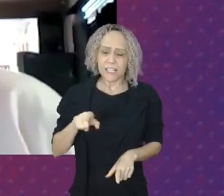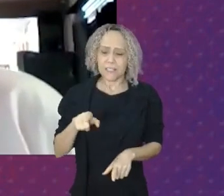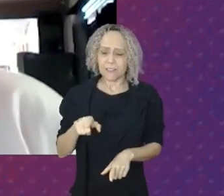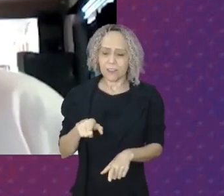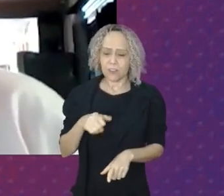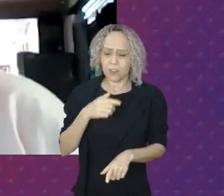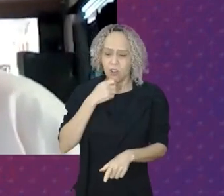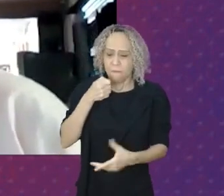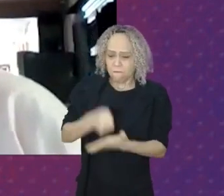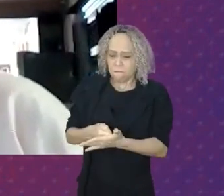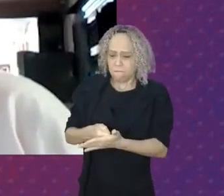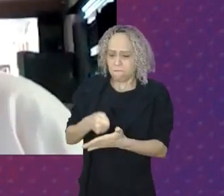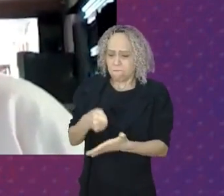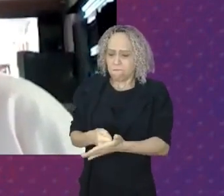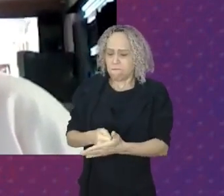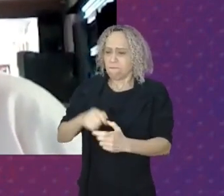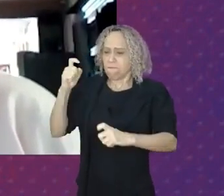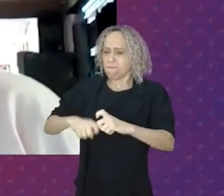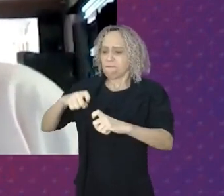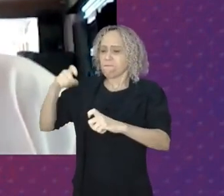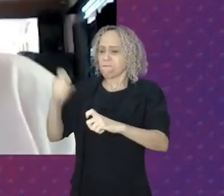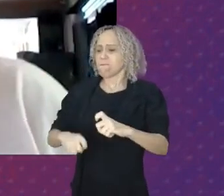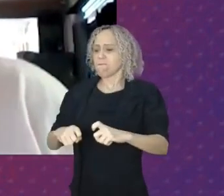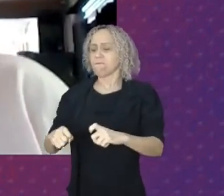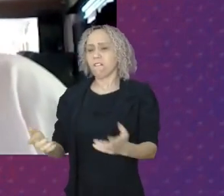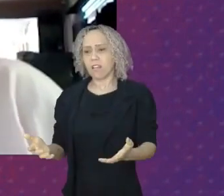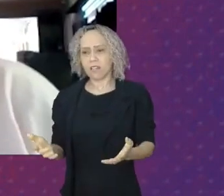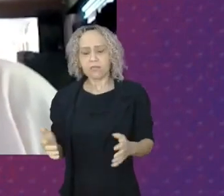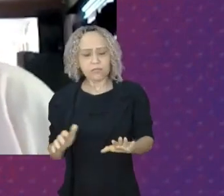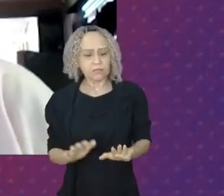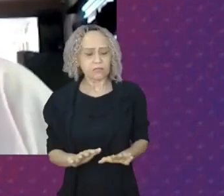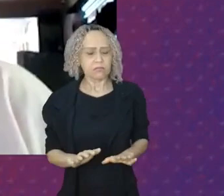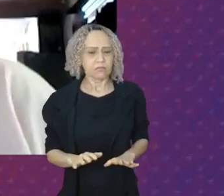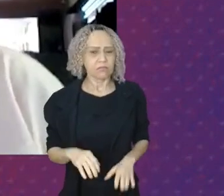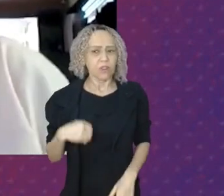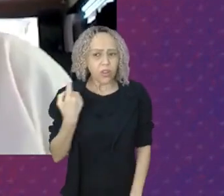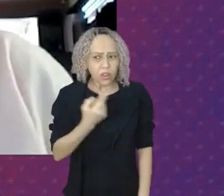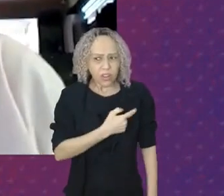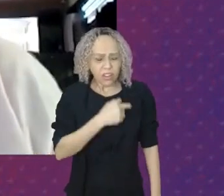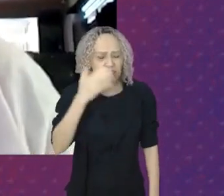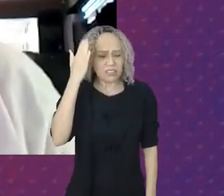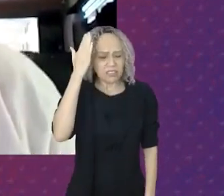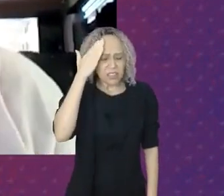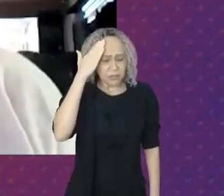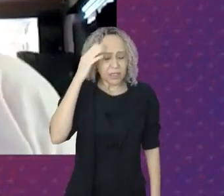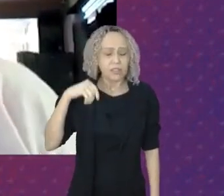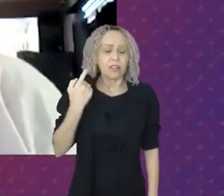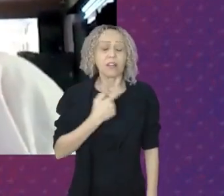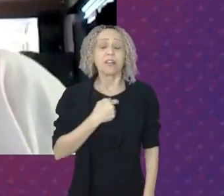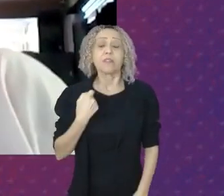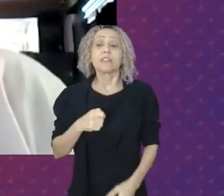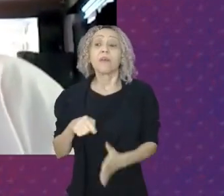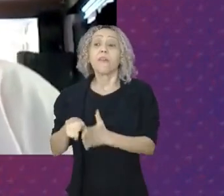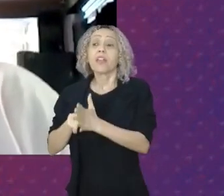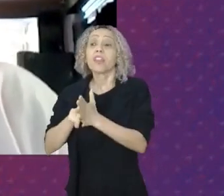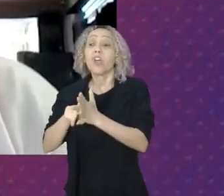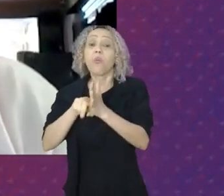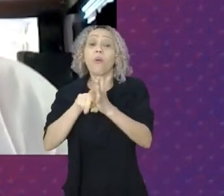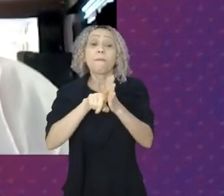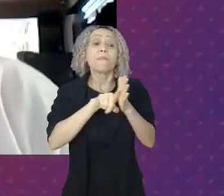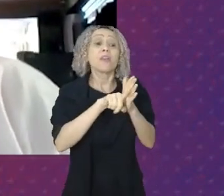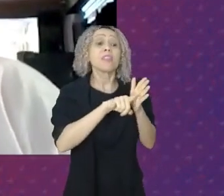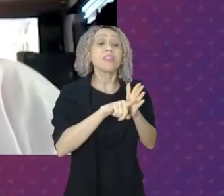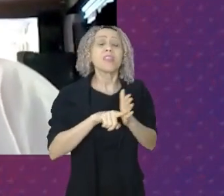população que nos deixa apavorada. E que nós sempre soubemos, nós precisamos fazer uma pesquisa